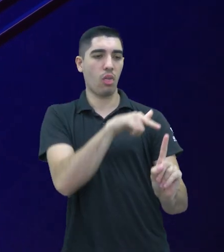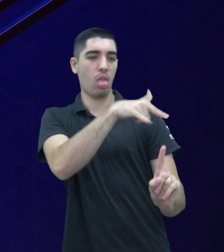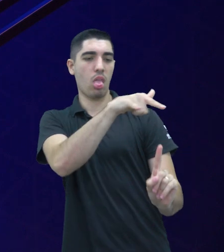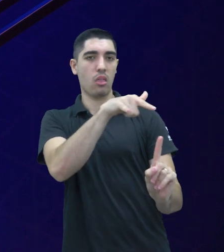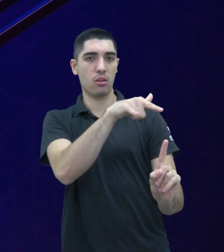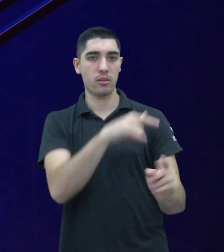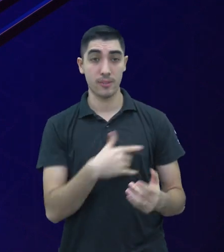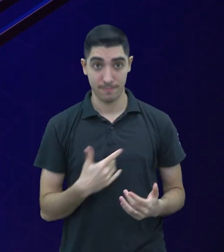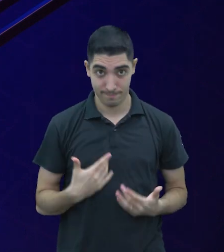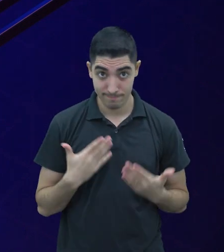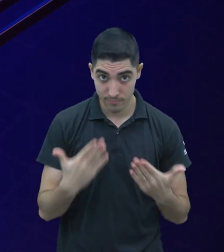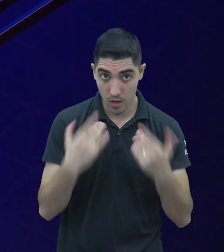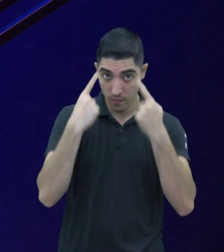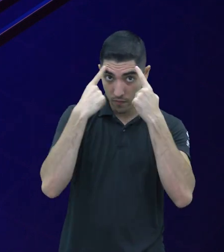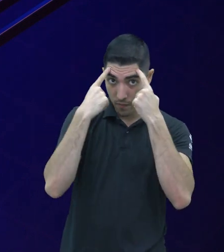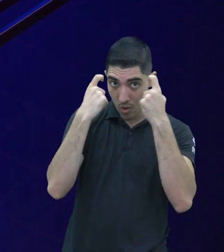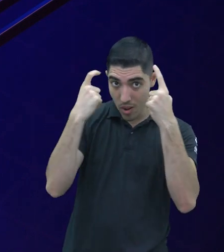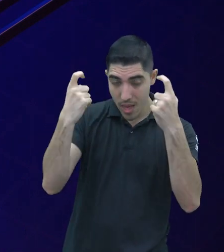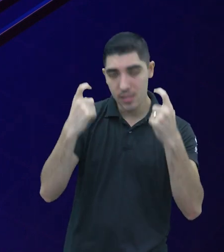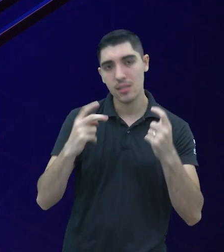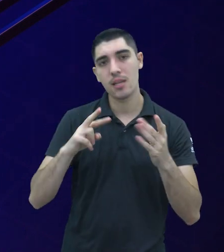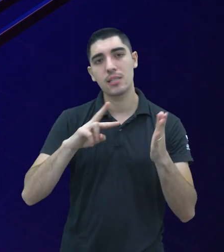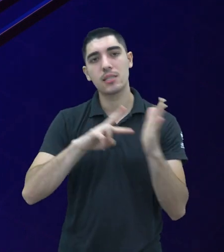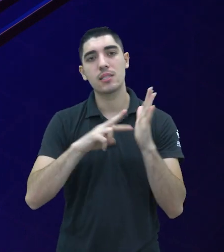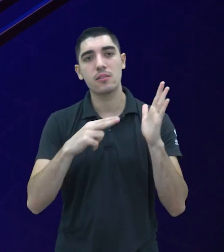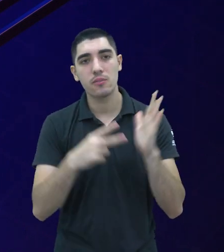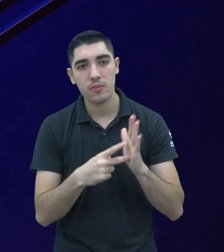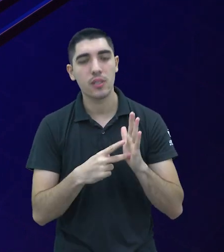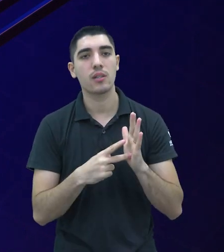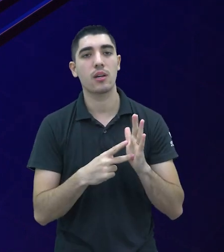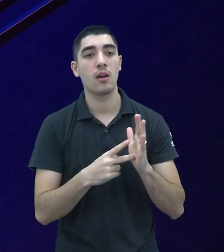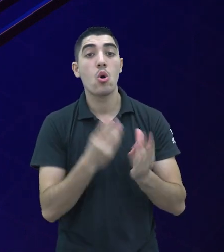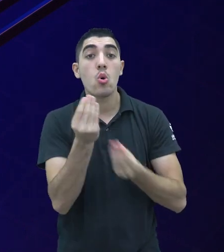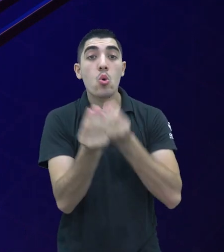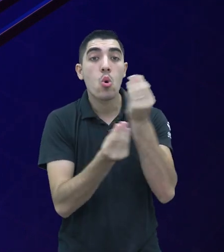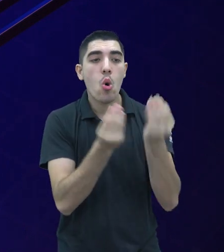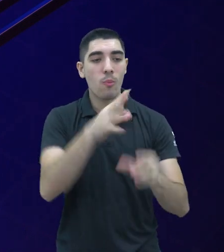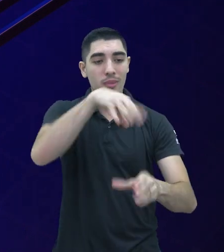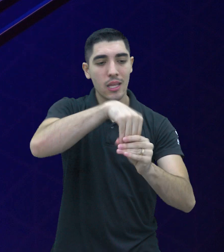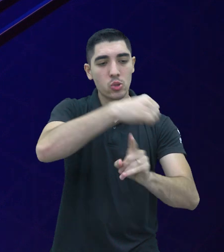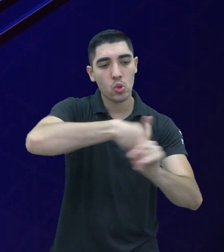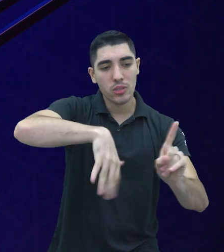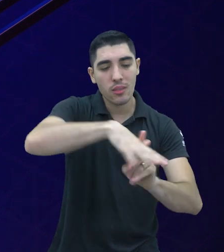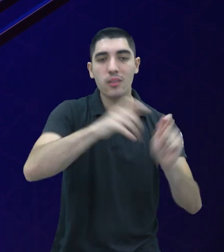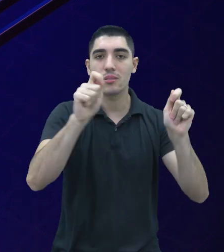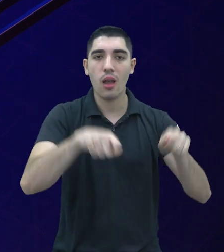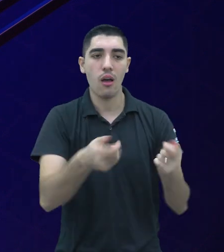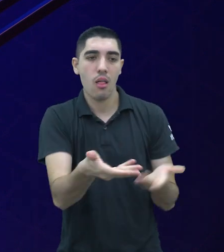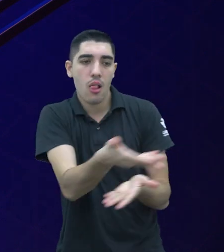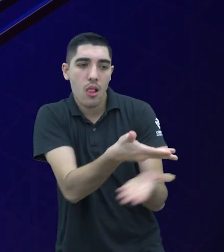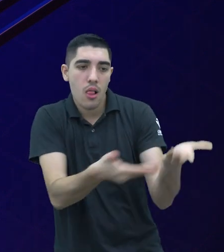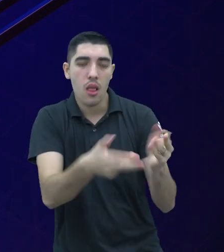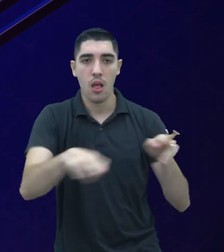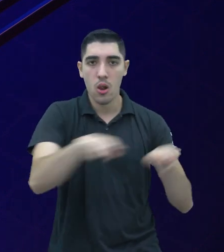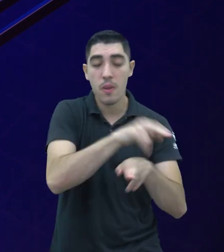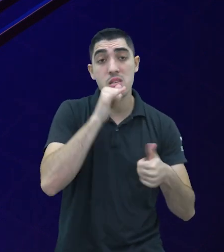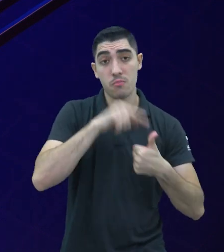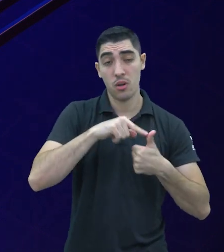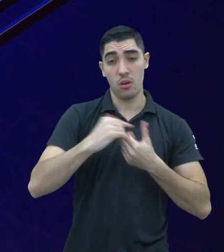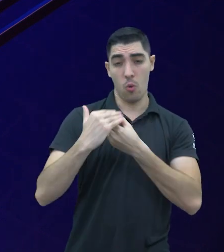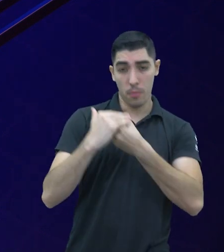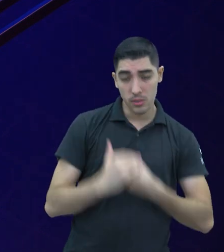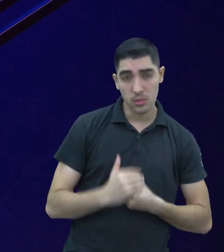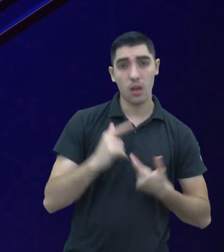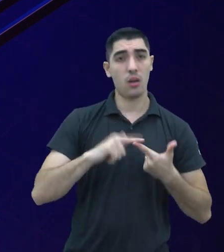né, que a violência, né, ela se dá numa forma de relação social em que a gente vai ter, né, a dominação,